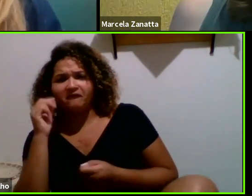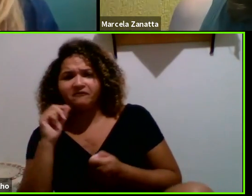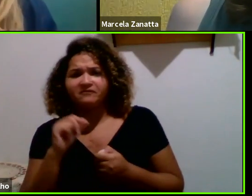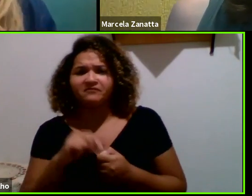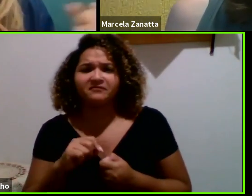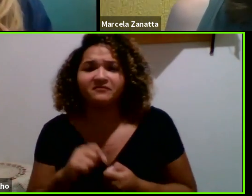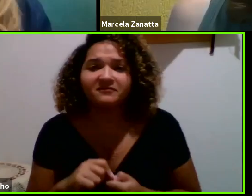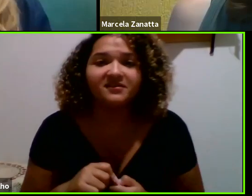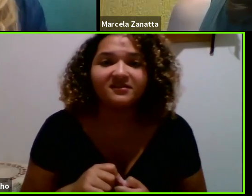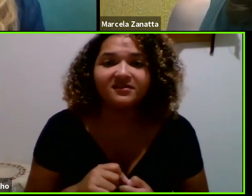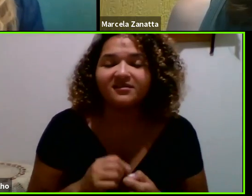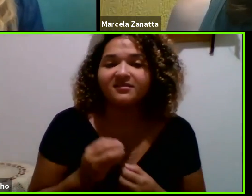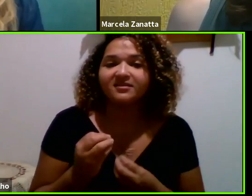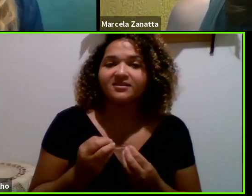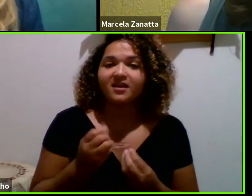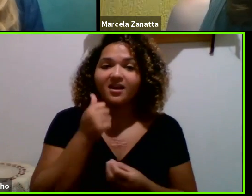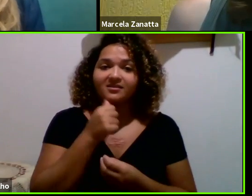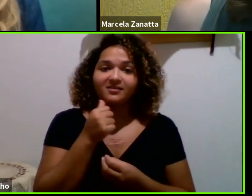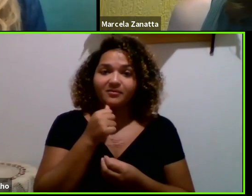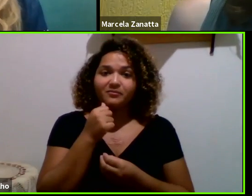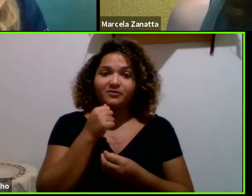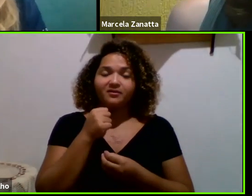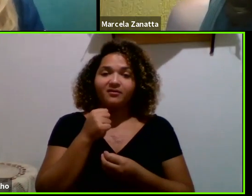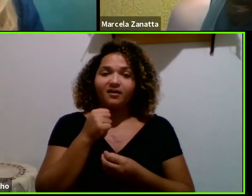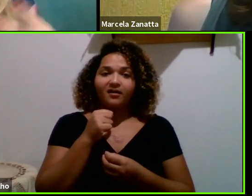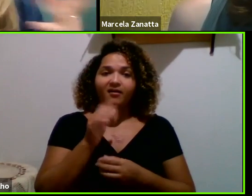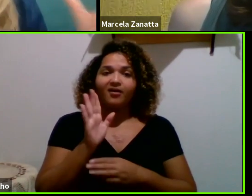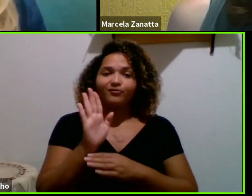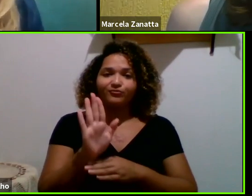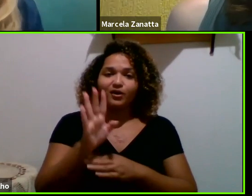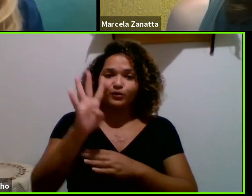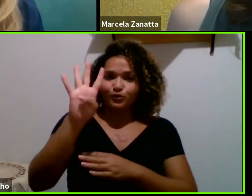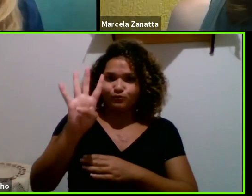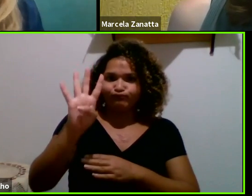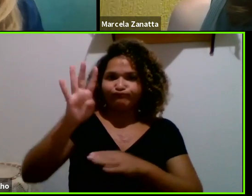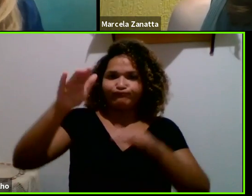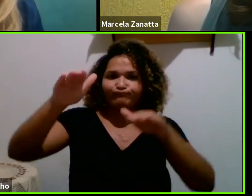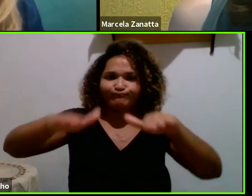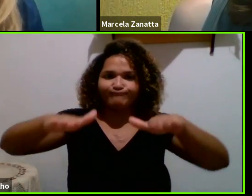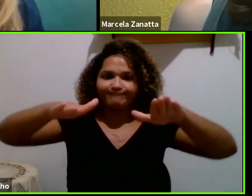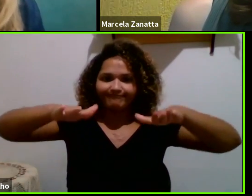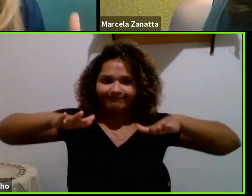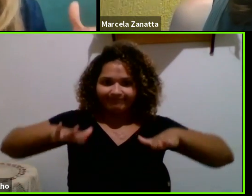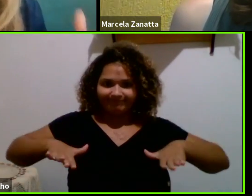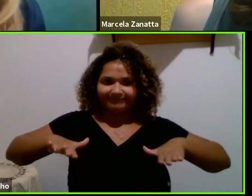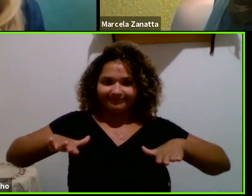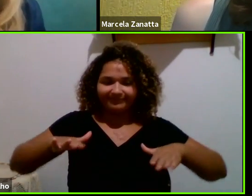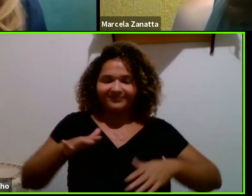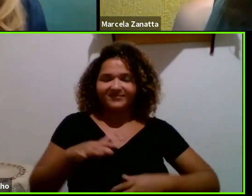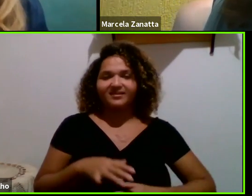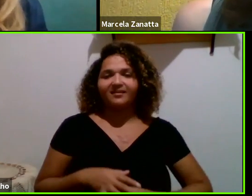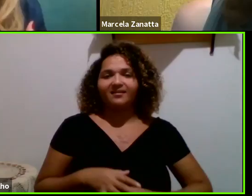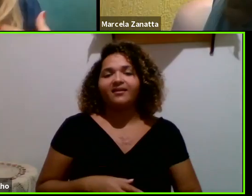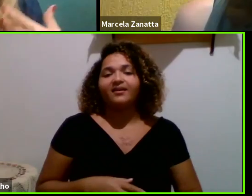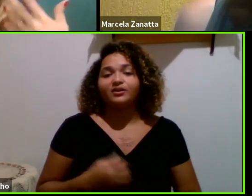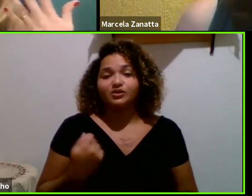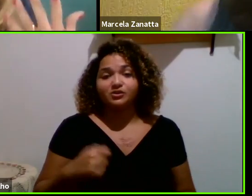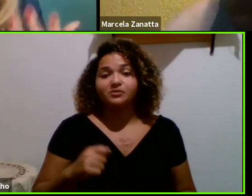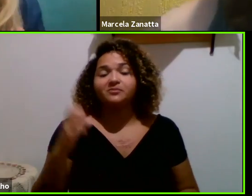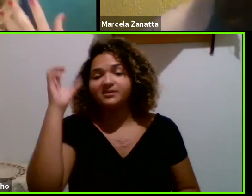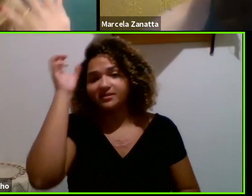ou possibilitaram que essas mulheres ficassem de 4 apoios. Então, vamos começar com os simuladores e aprender